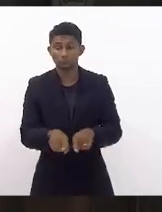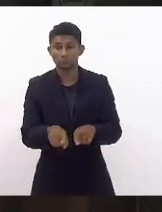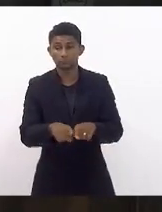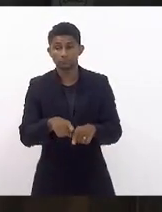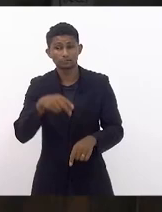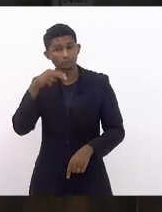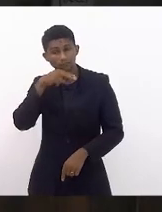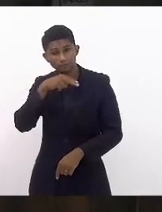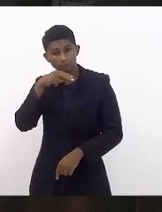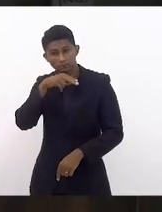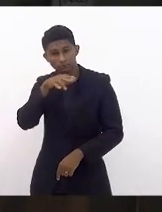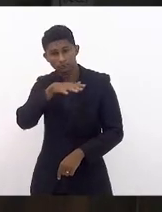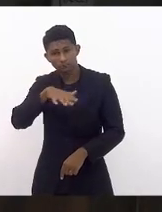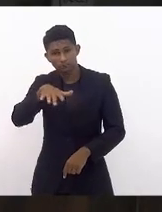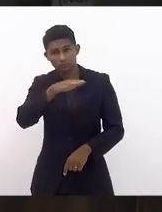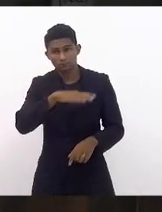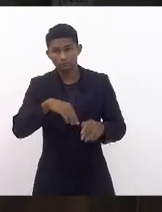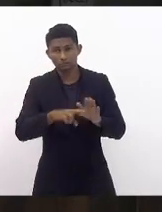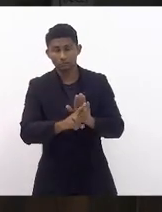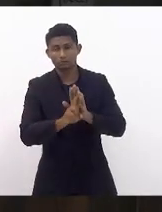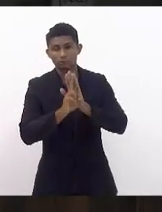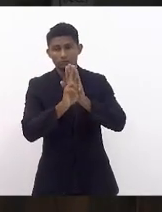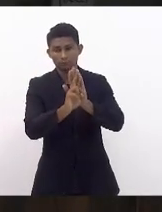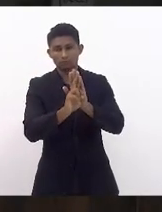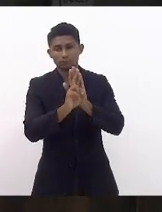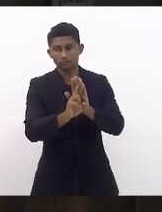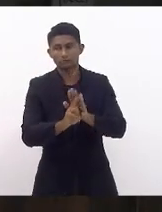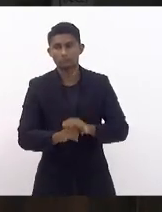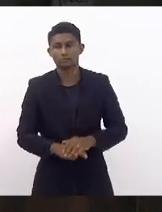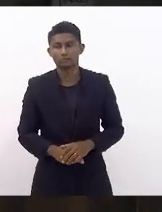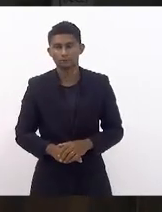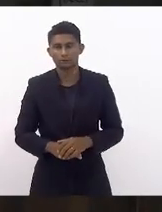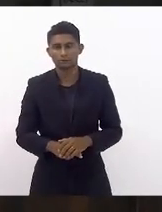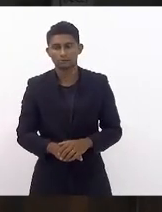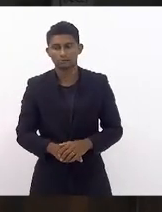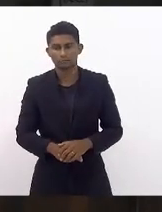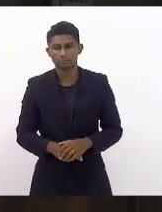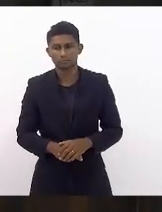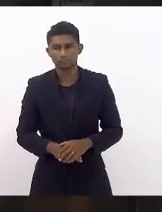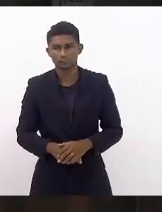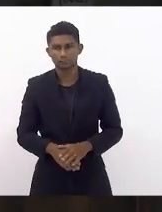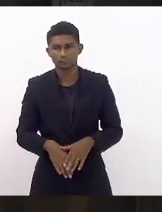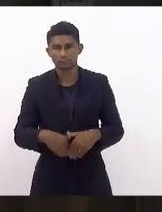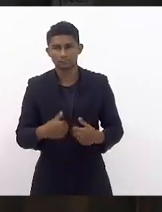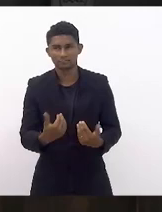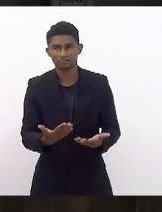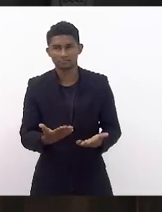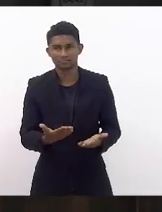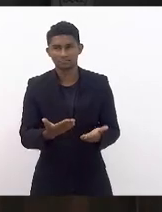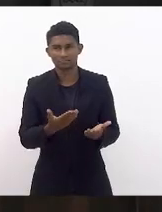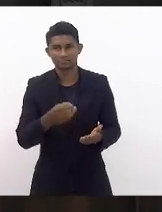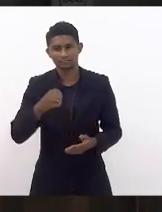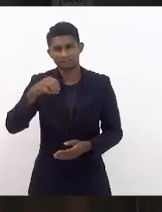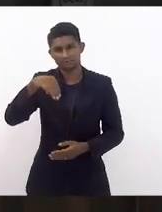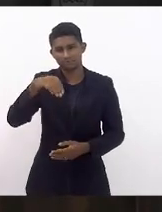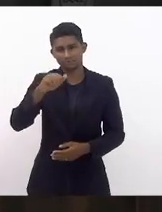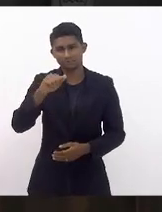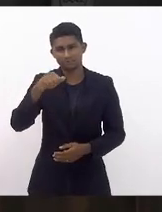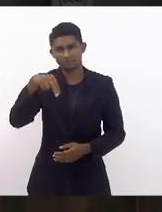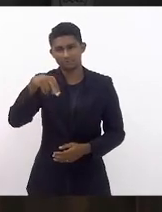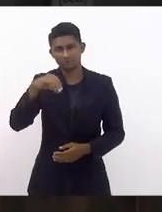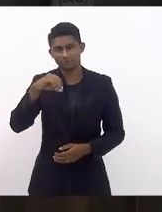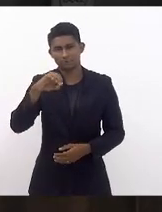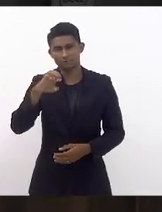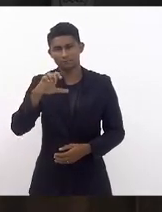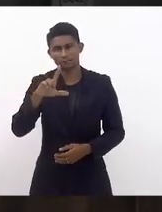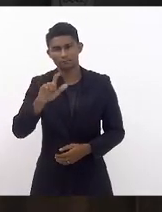netos, gostaria também de passar, de homenagear a querida Manuela, em nome de todos os netos e